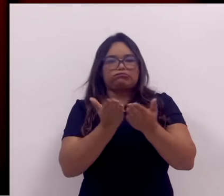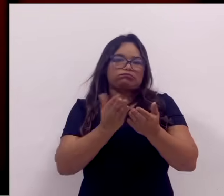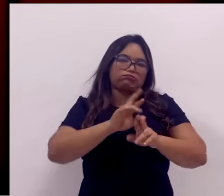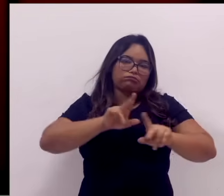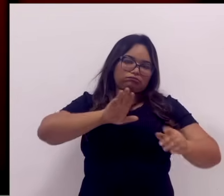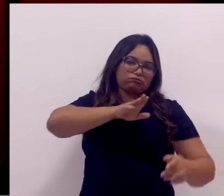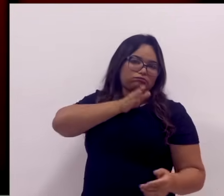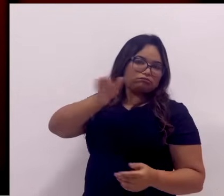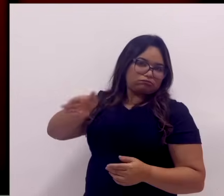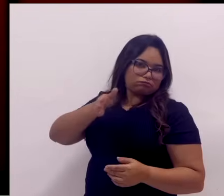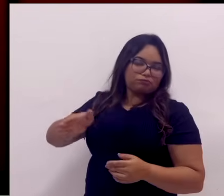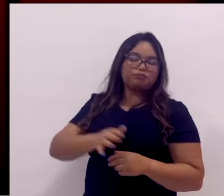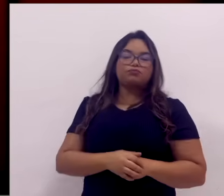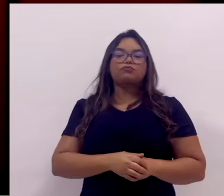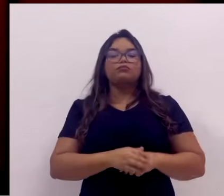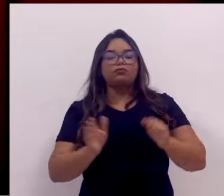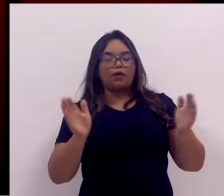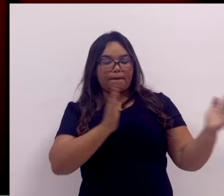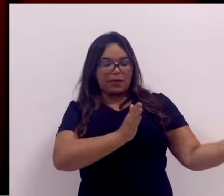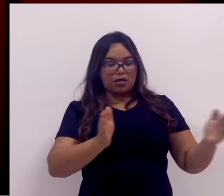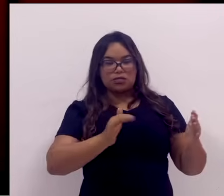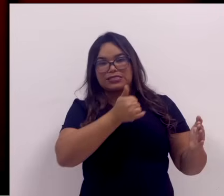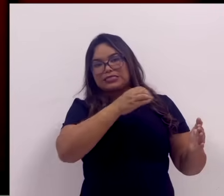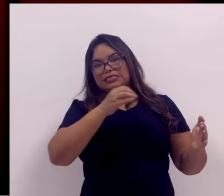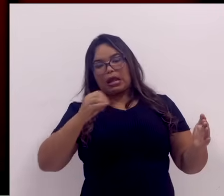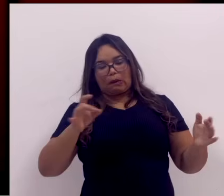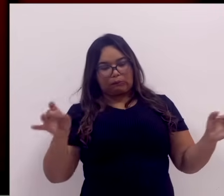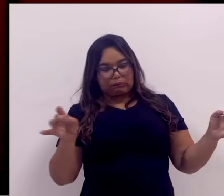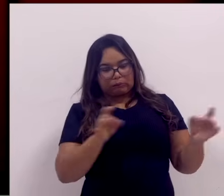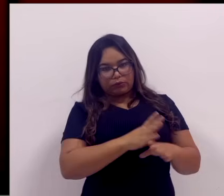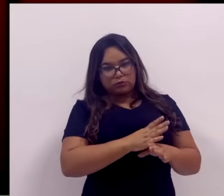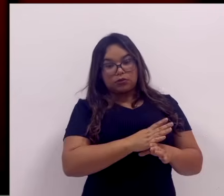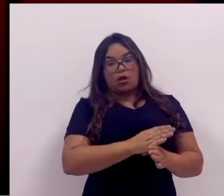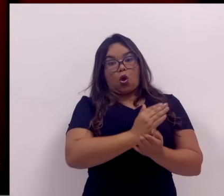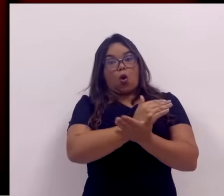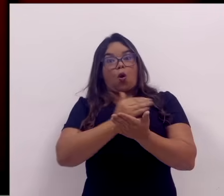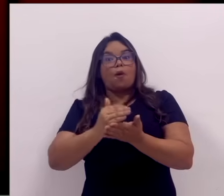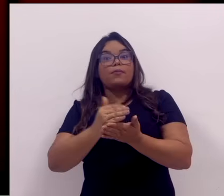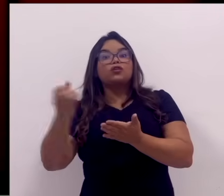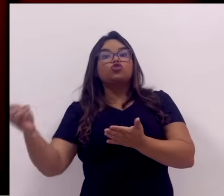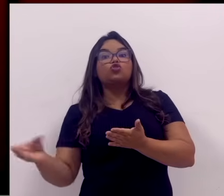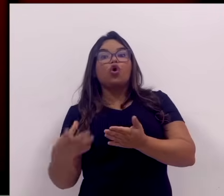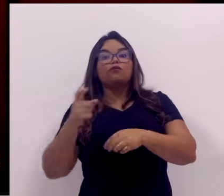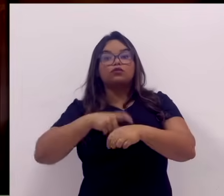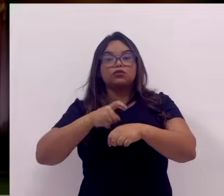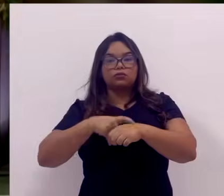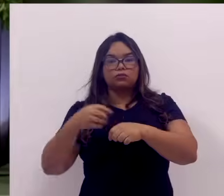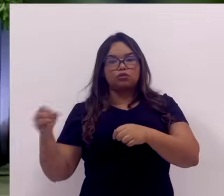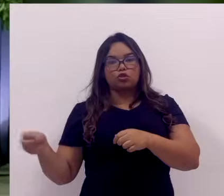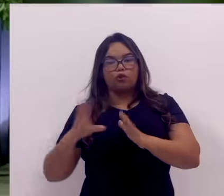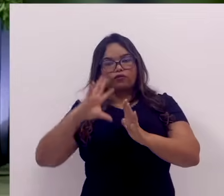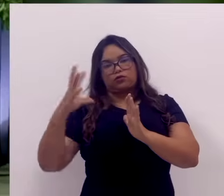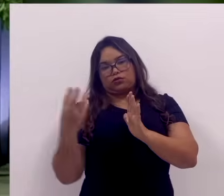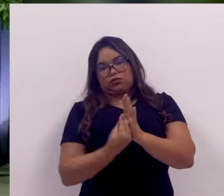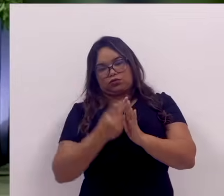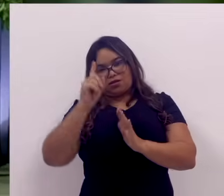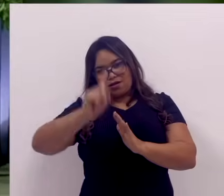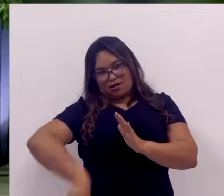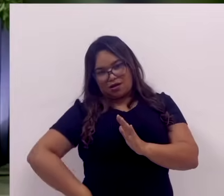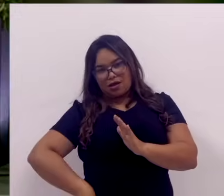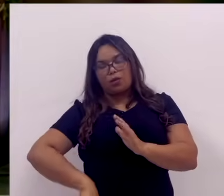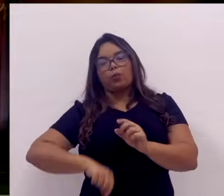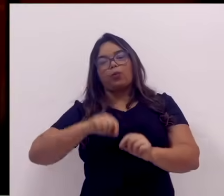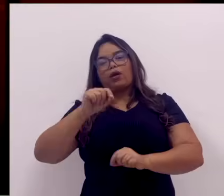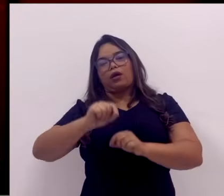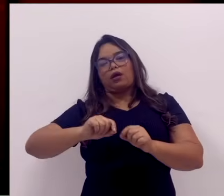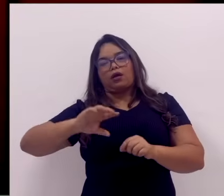é Esmirna. Desde o ano 100 depois de Cristo até provavelmente 303 depois de Cristo, porque esse foi um